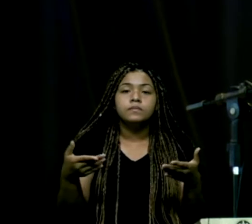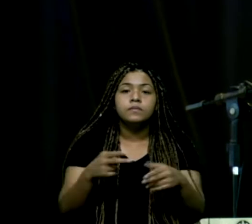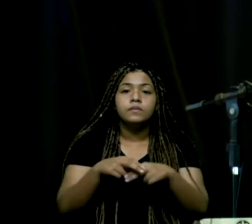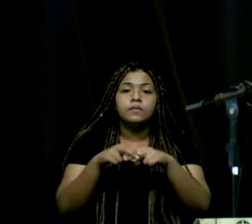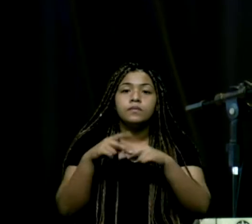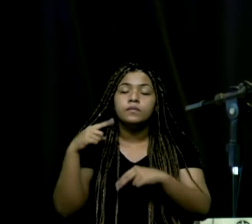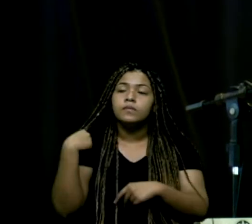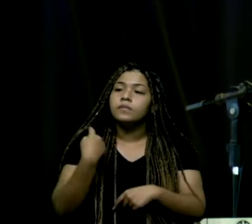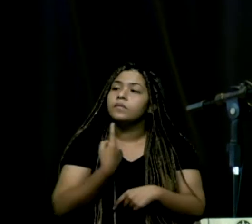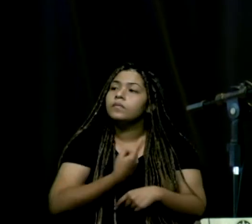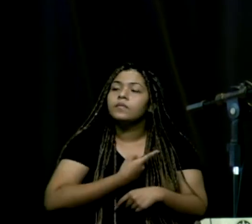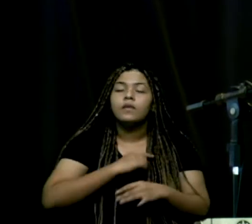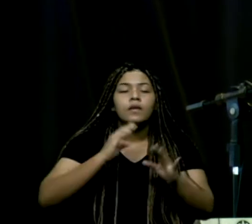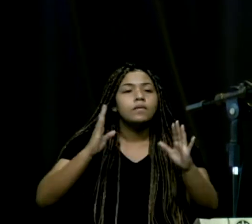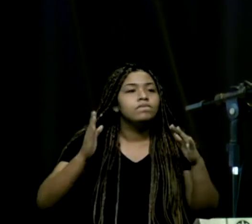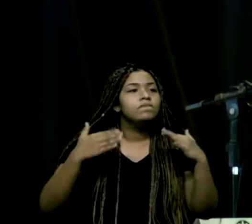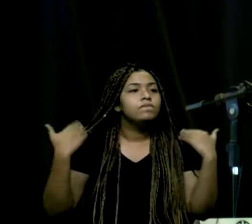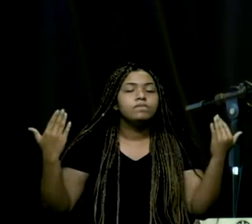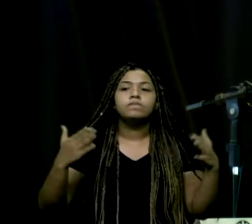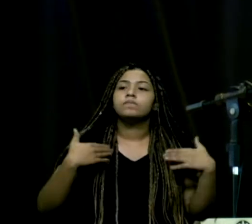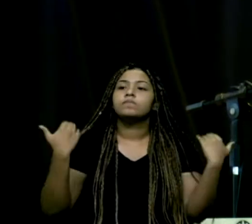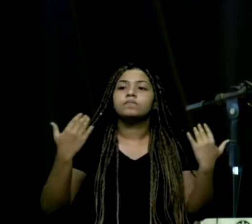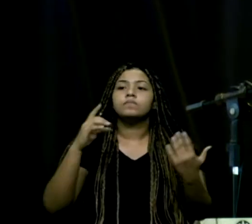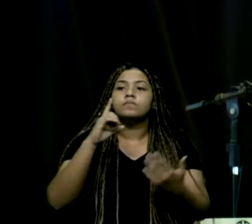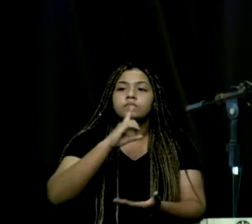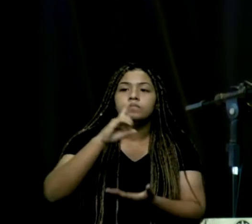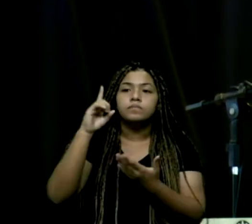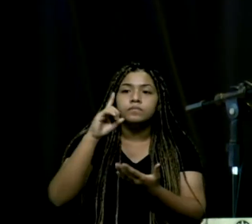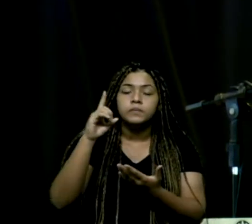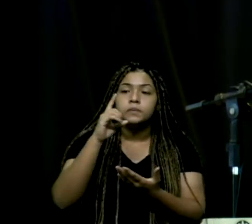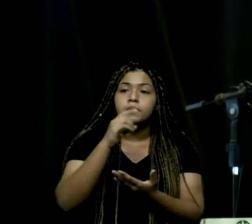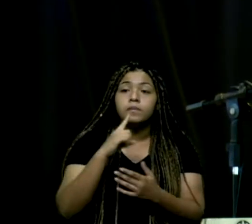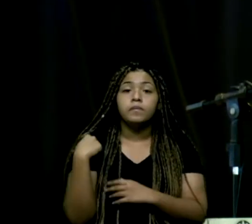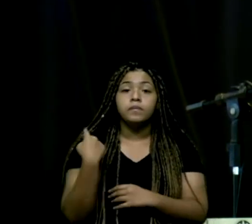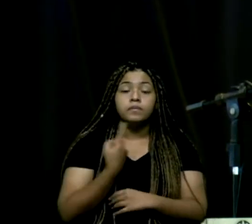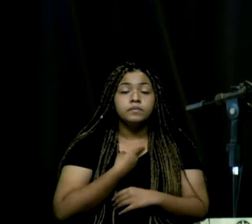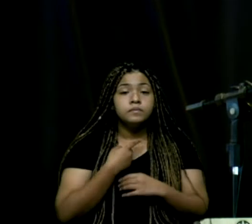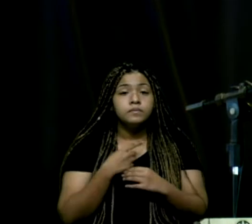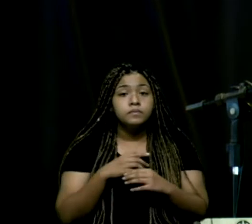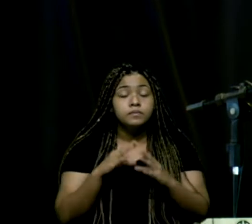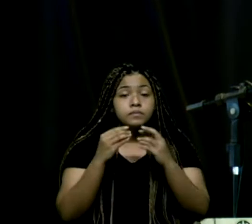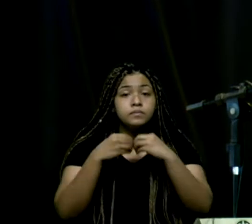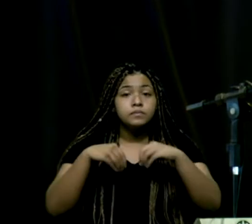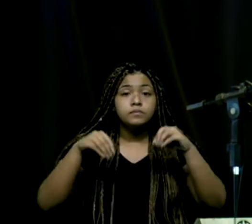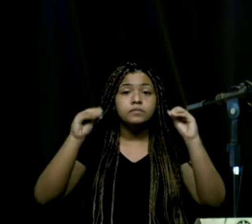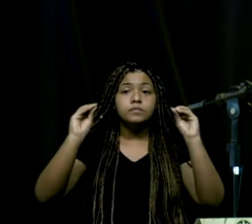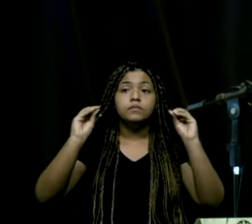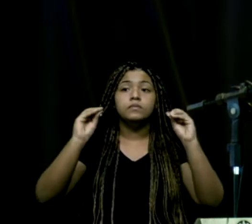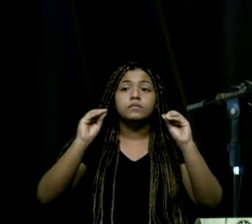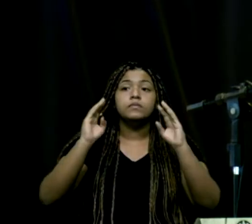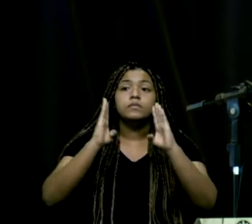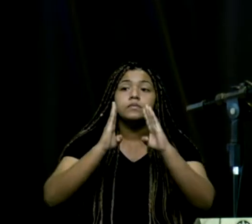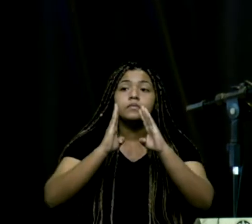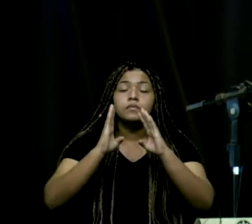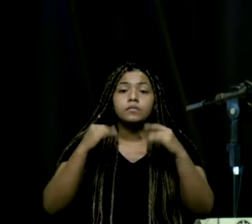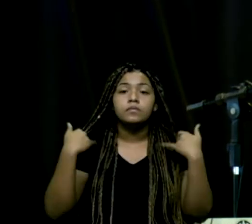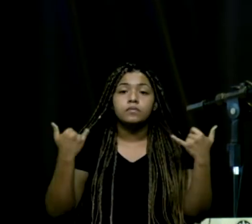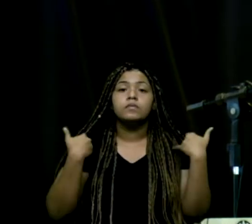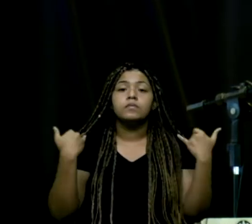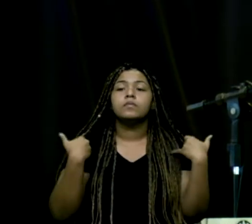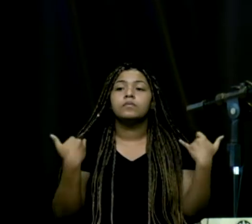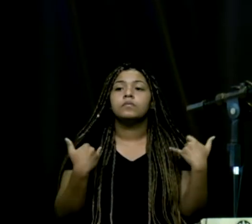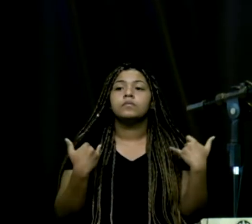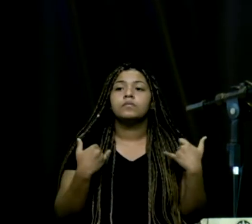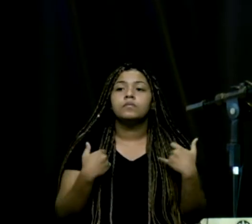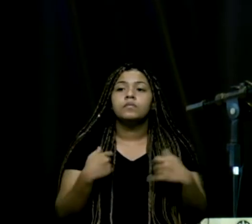realmente muita satisfação muita alegria em Deus estamos aqui celebrando o seu aniversário e para quem